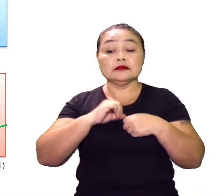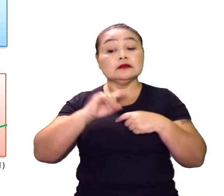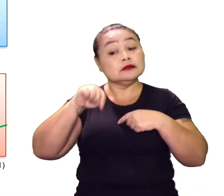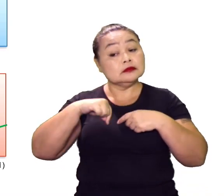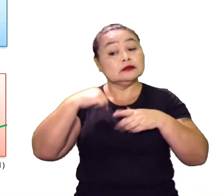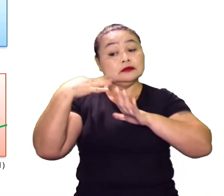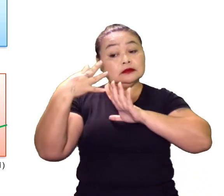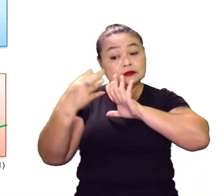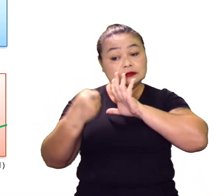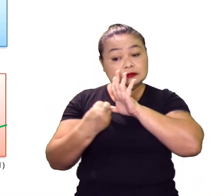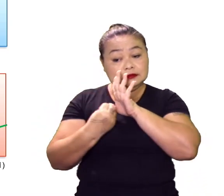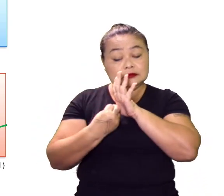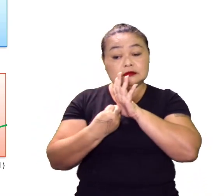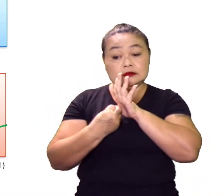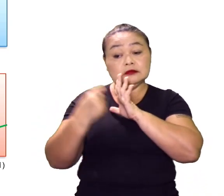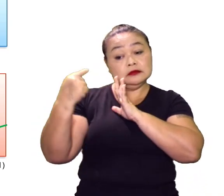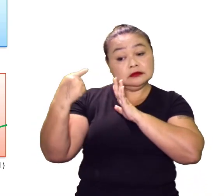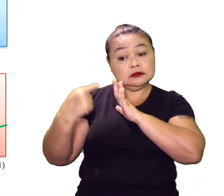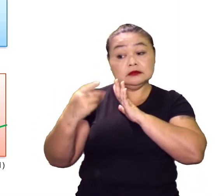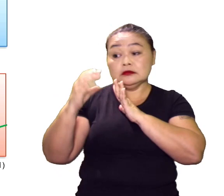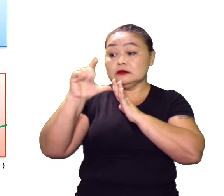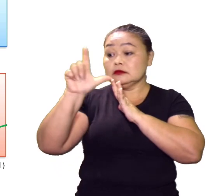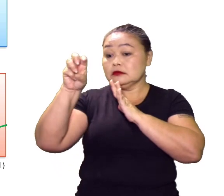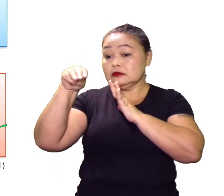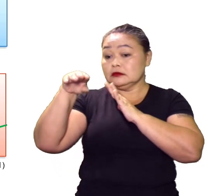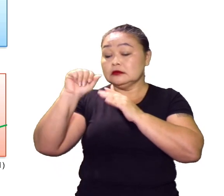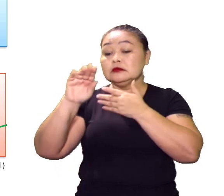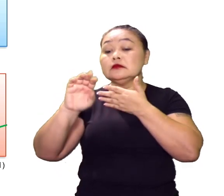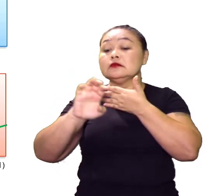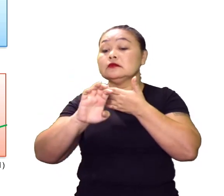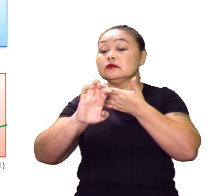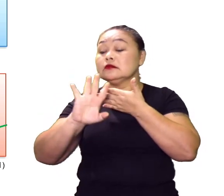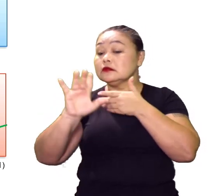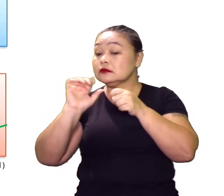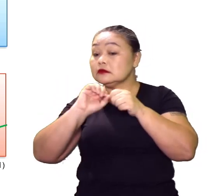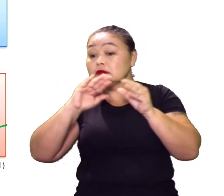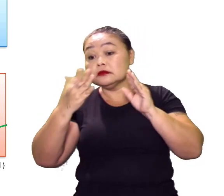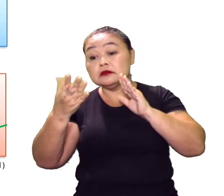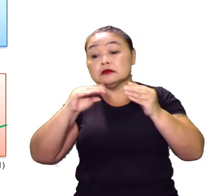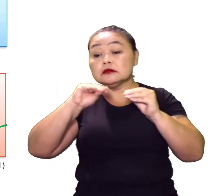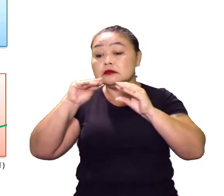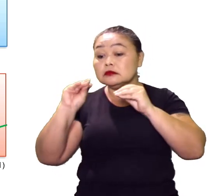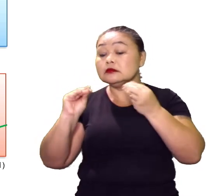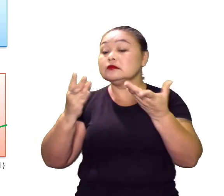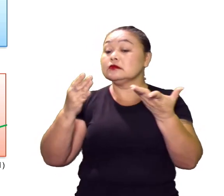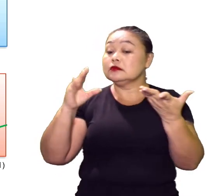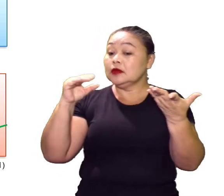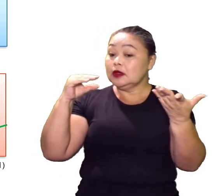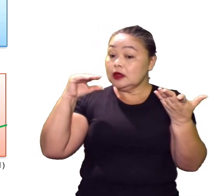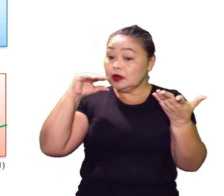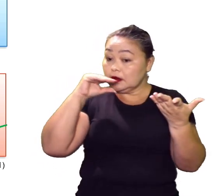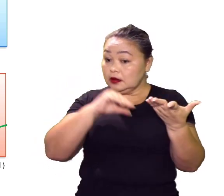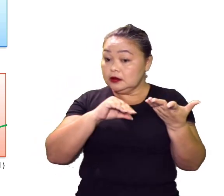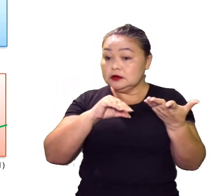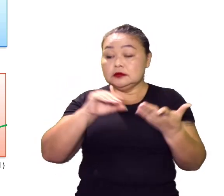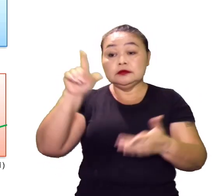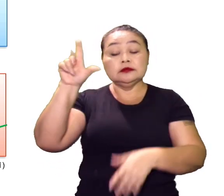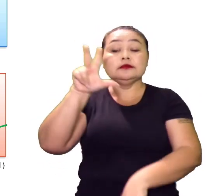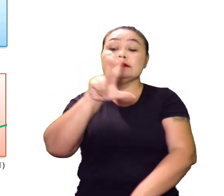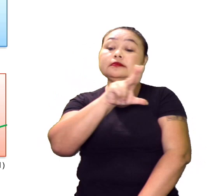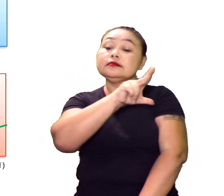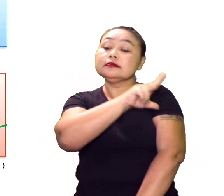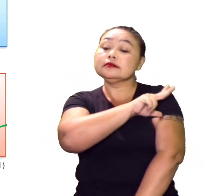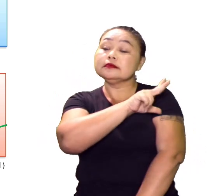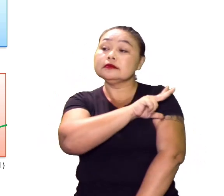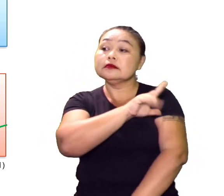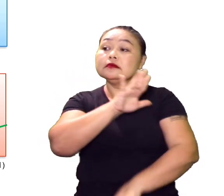Amazônia, nós sabemos que aqui o clima é equatorial, quente e úmido. No entanto, lá na região de Vilhena é um